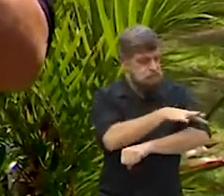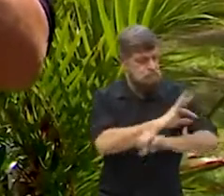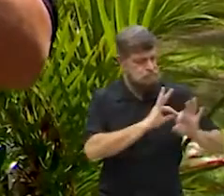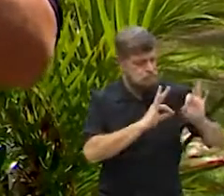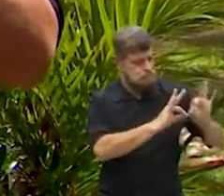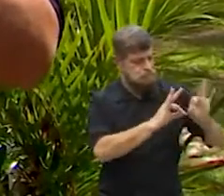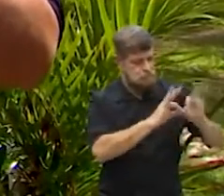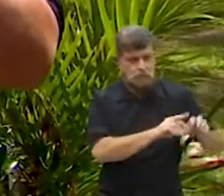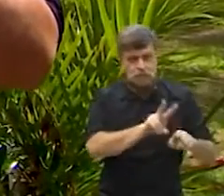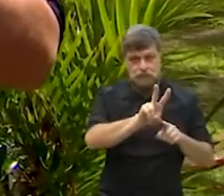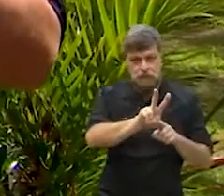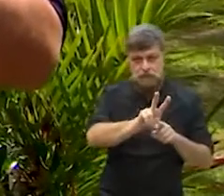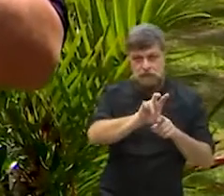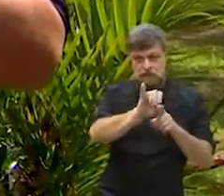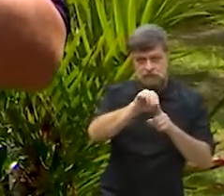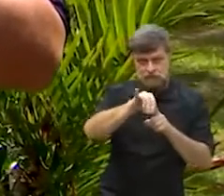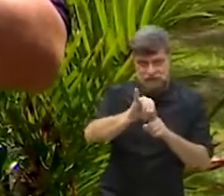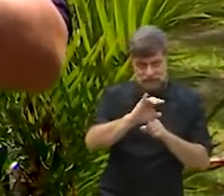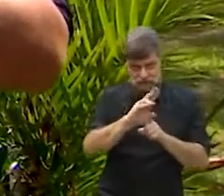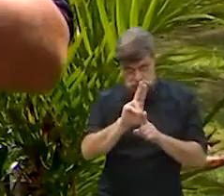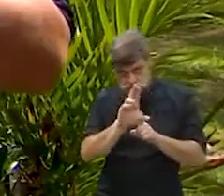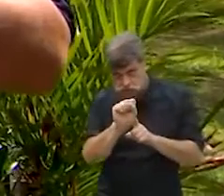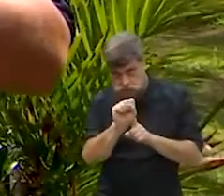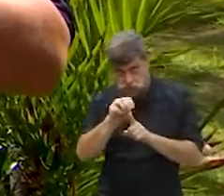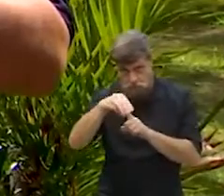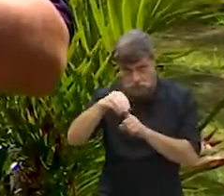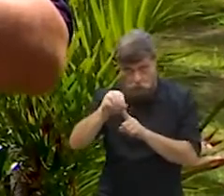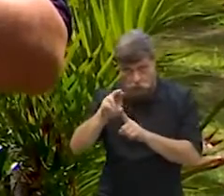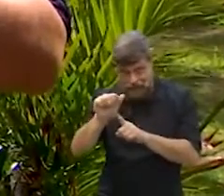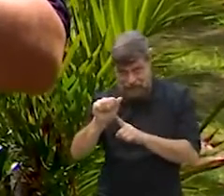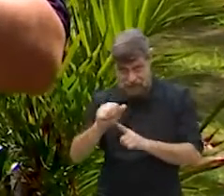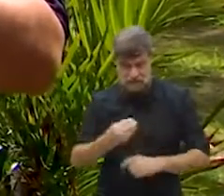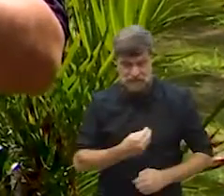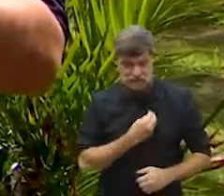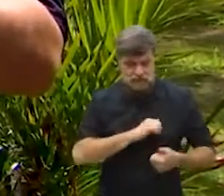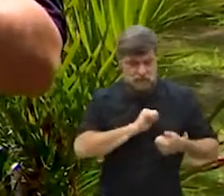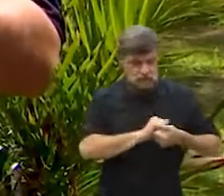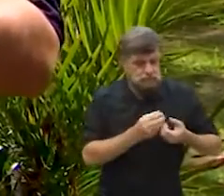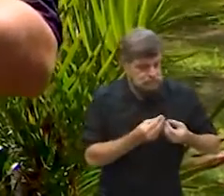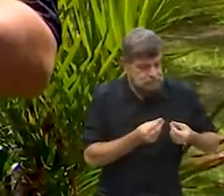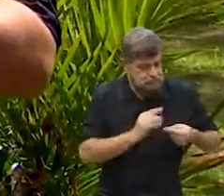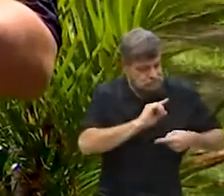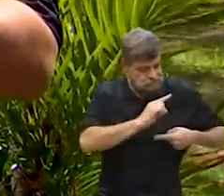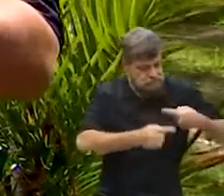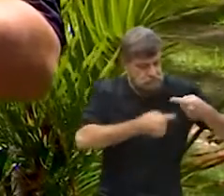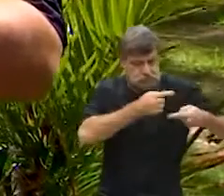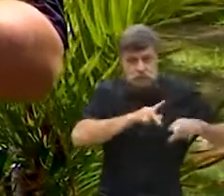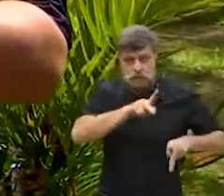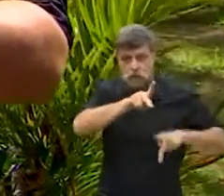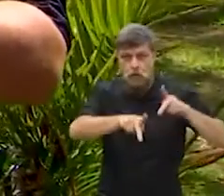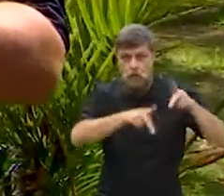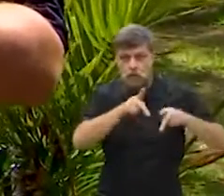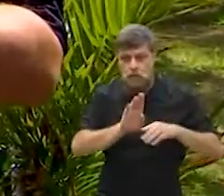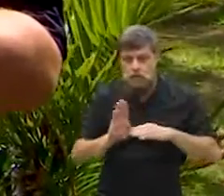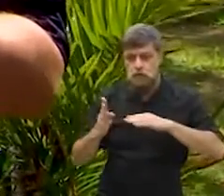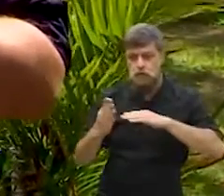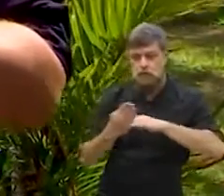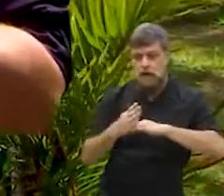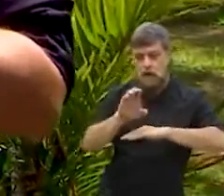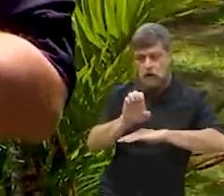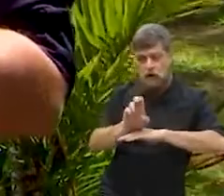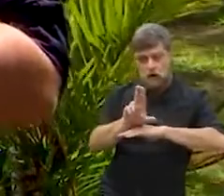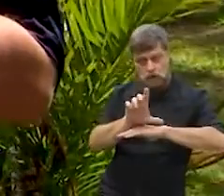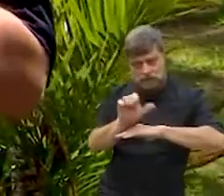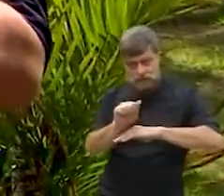Moraes, trará maior qualidade de vida a todos os moradores aqui da região do Jardim Eulina, que eu tenho certeza